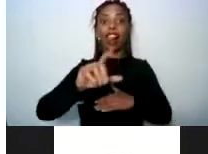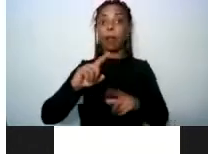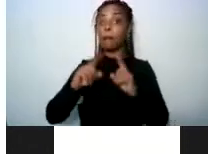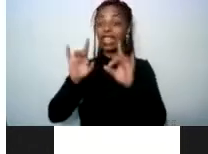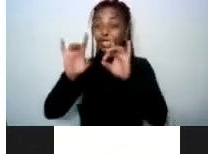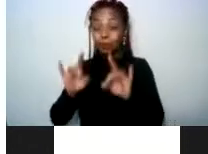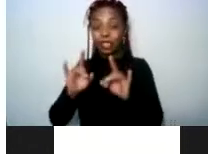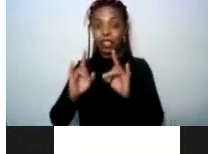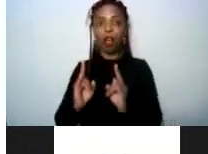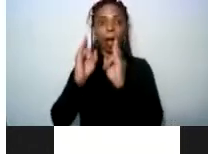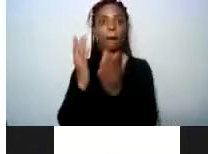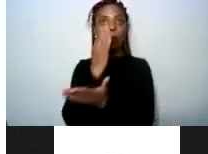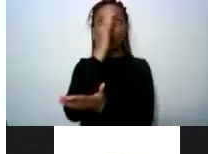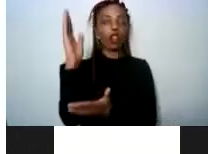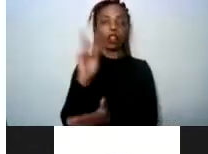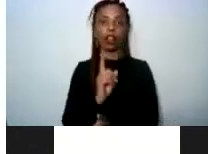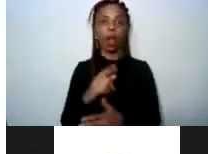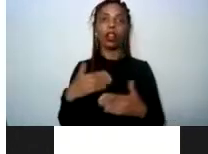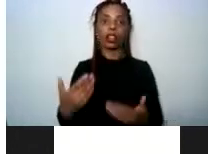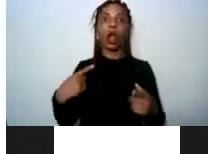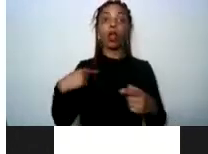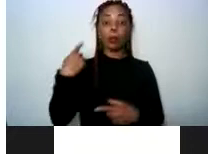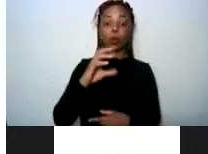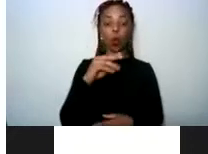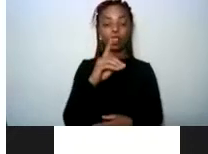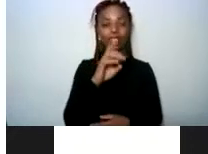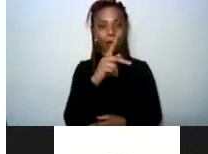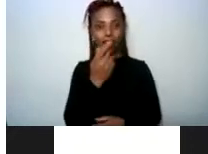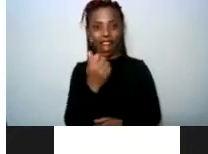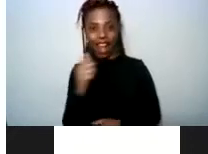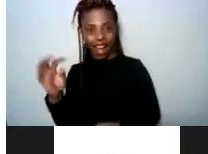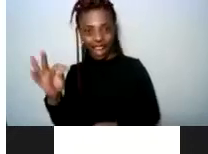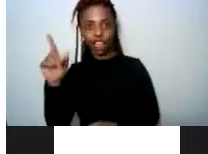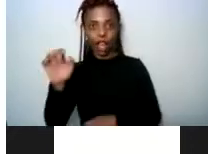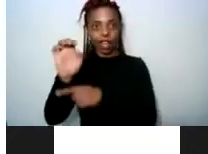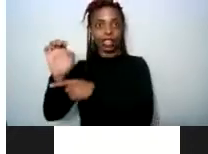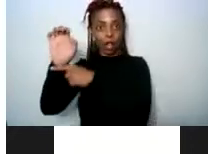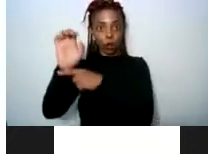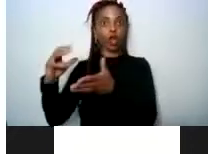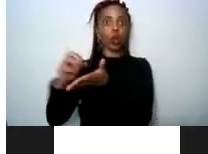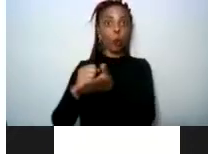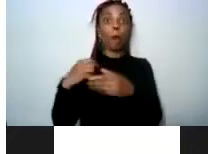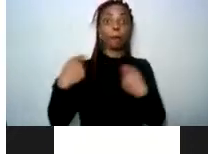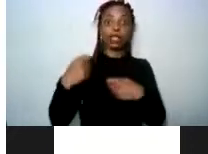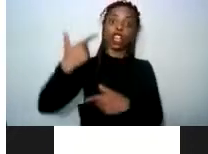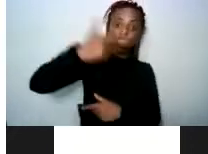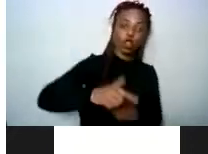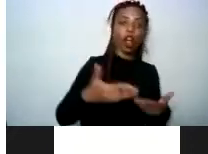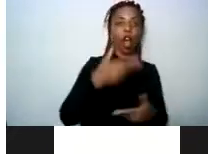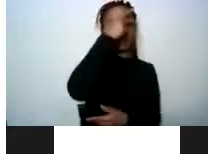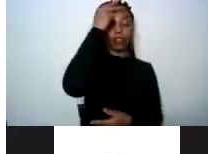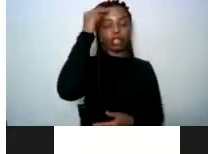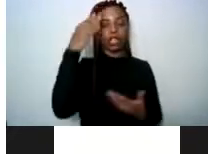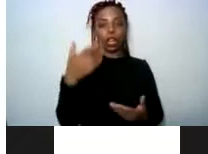biblioteca após o tombamento do Condefat que é estadual então passa esse ex-oficio esse tombamento da praça Dom